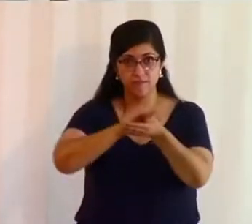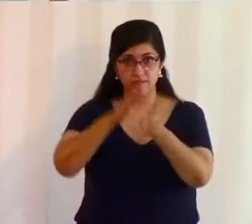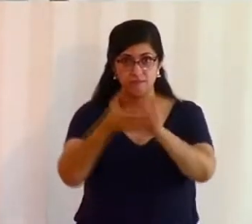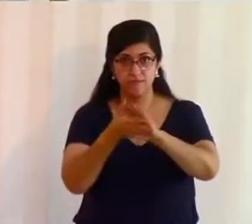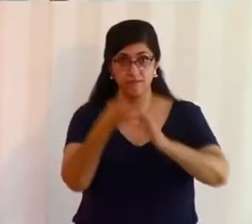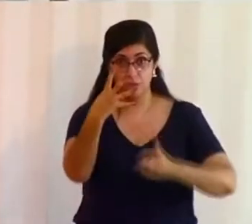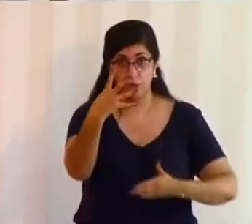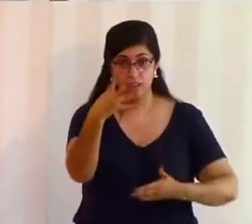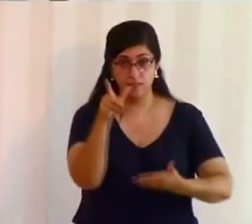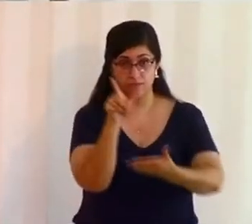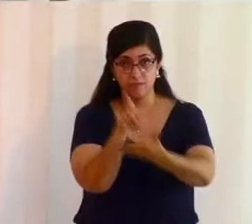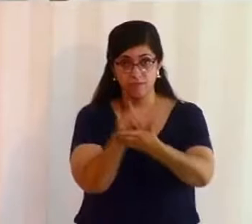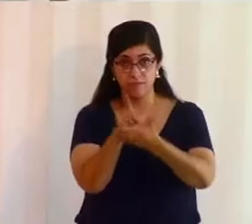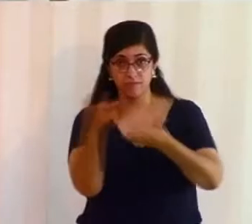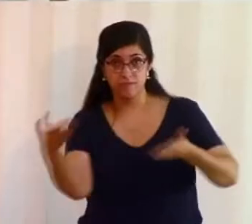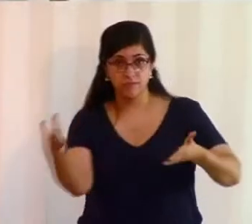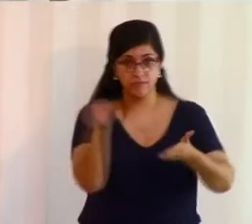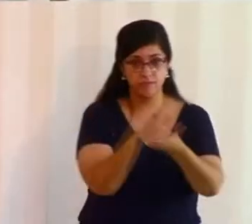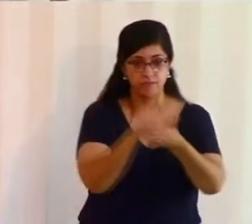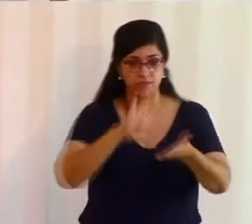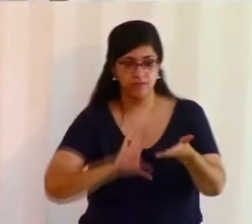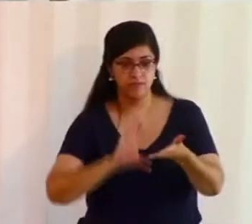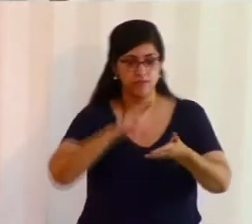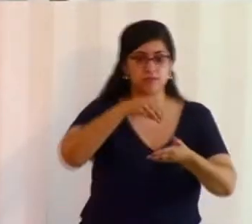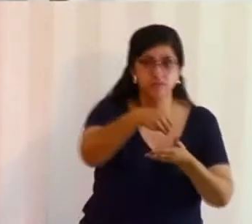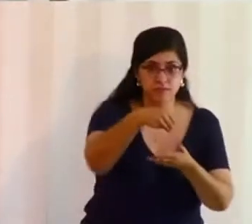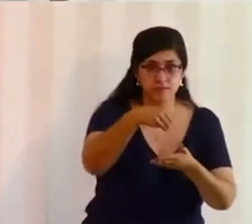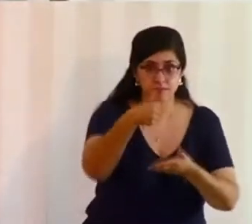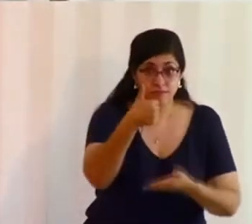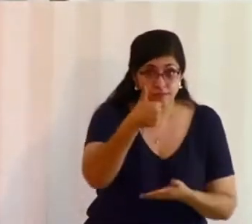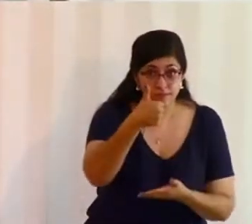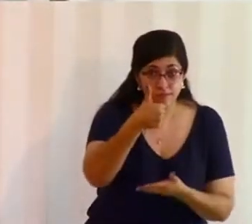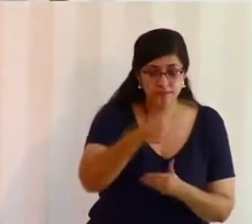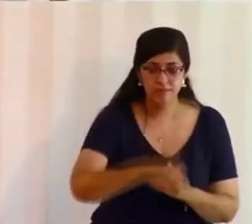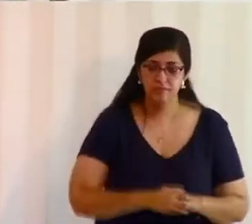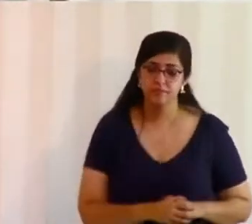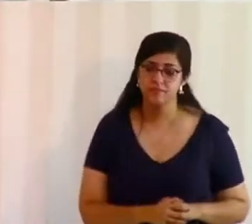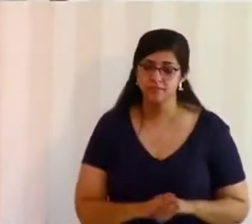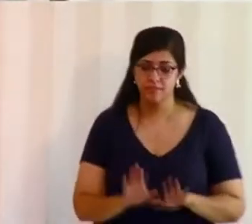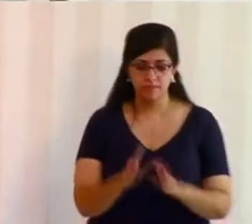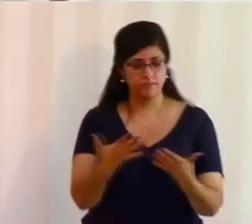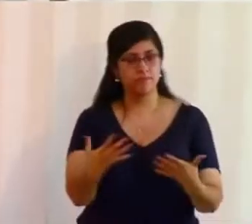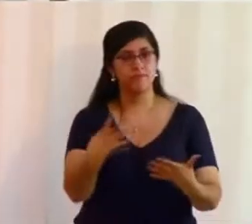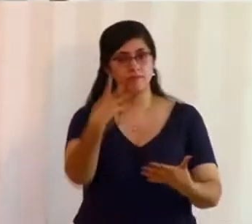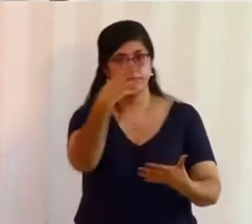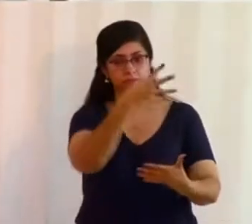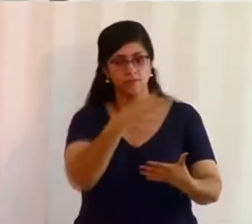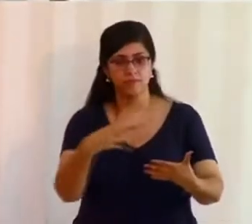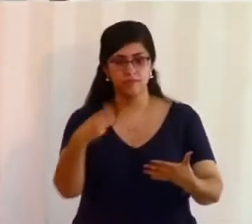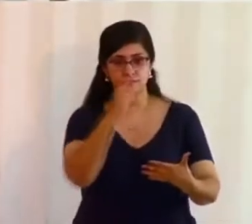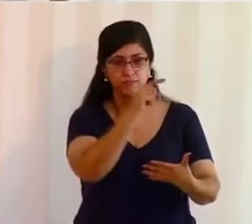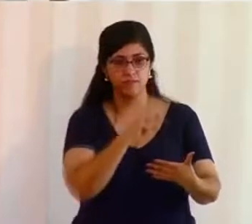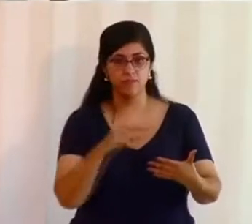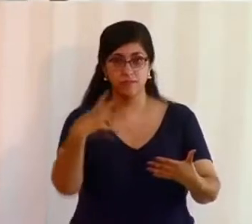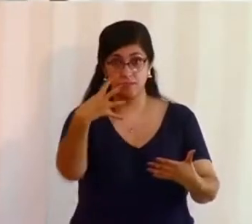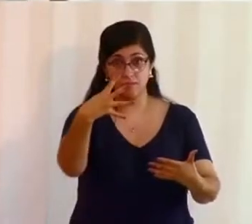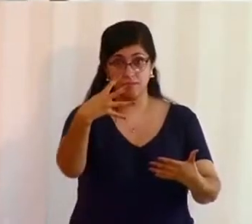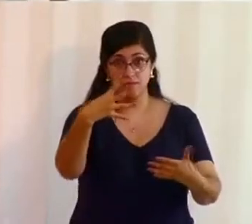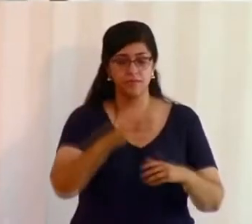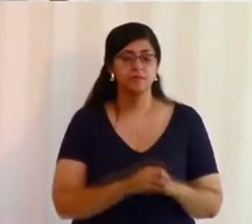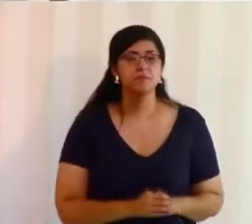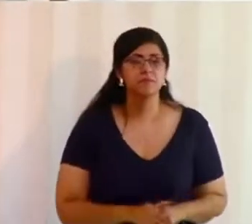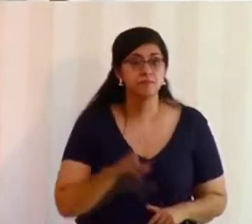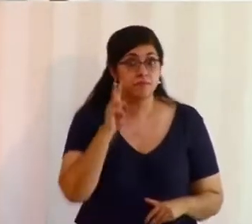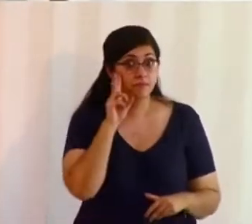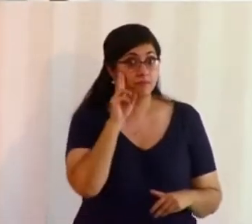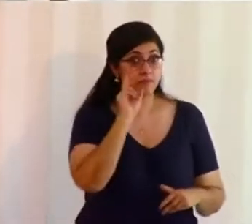aqui. Nesta primeira parte aqui, ou seja, quando você estiver com a folha olhando de frente para ela, a sua parte superior esquerda,